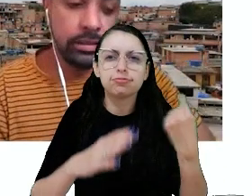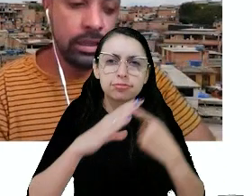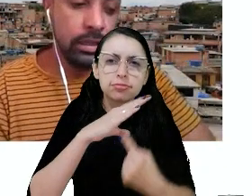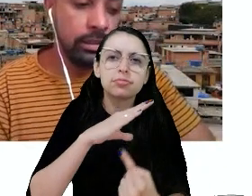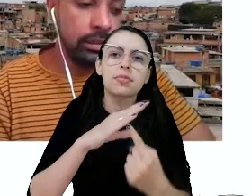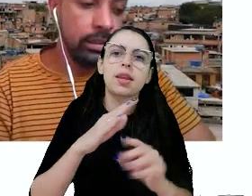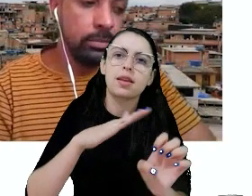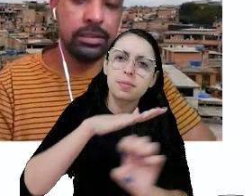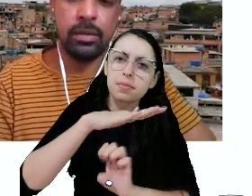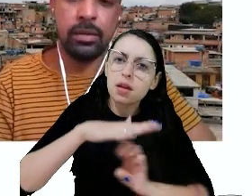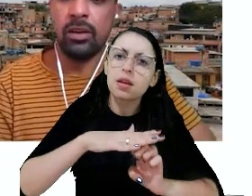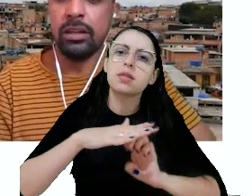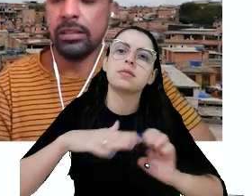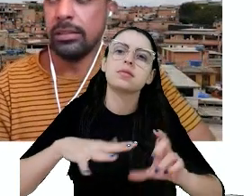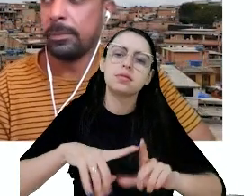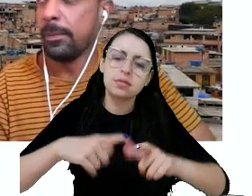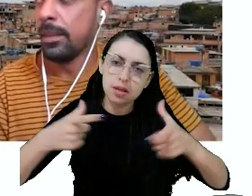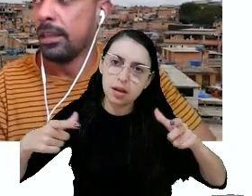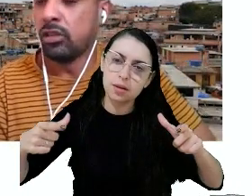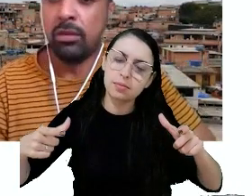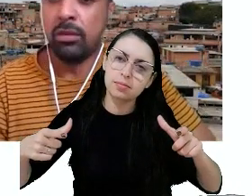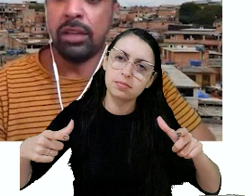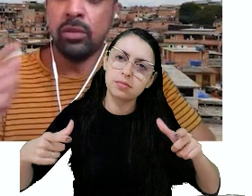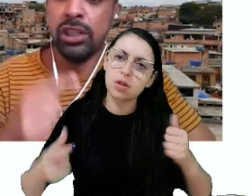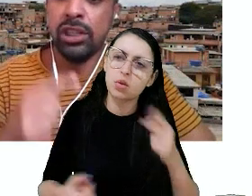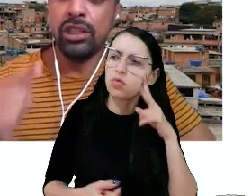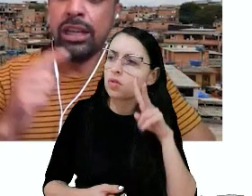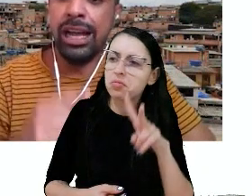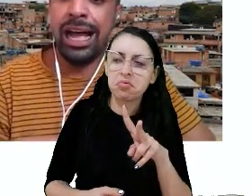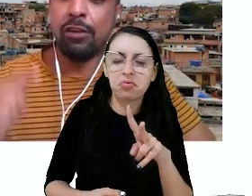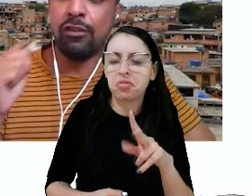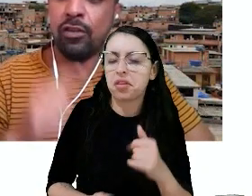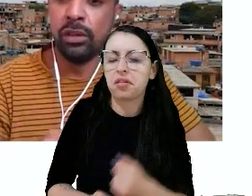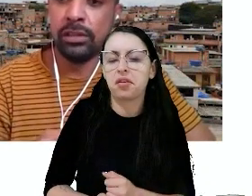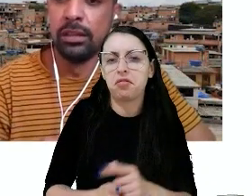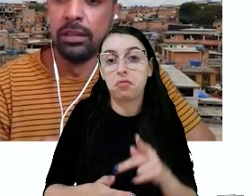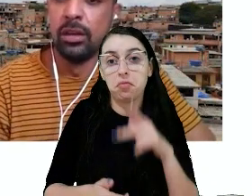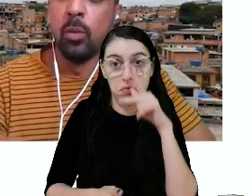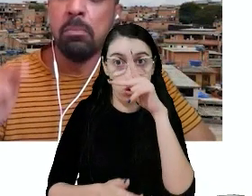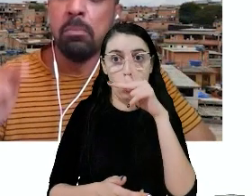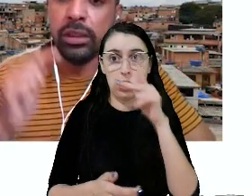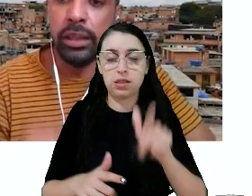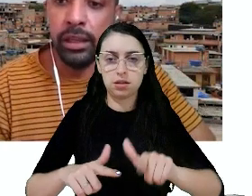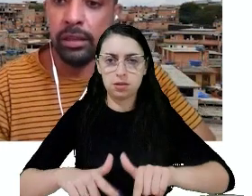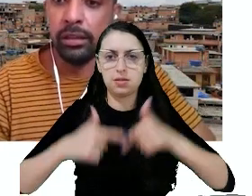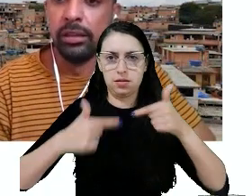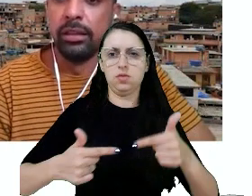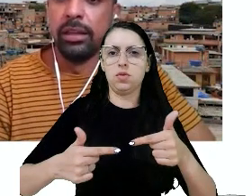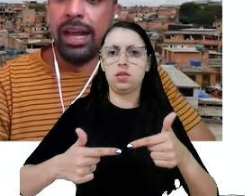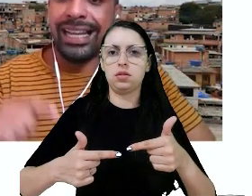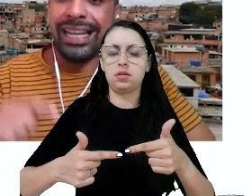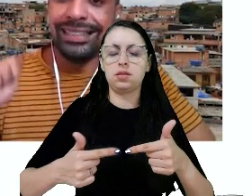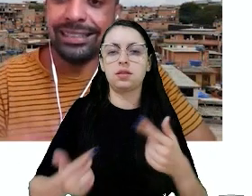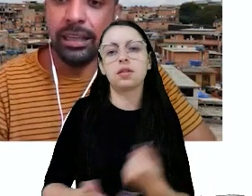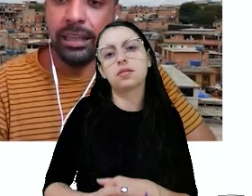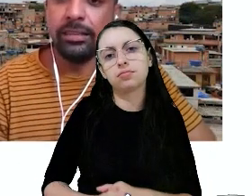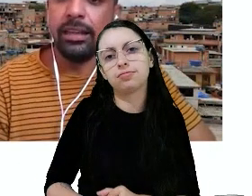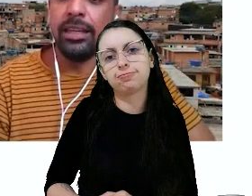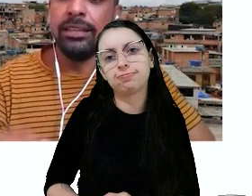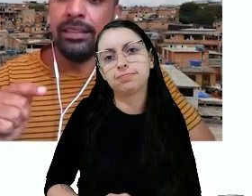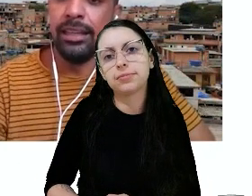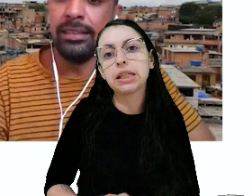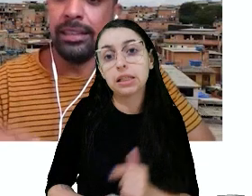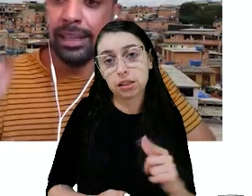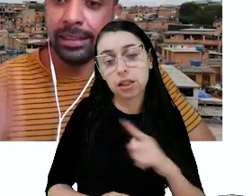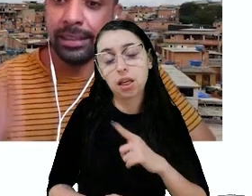grandes de ingressar em empresas maiores. Só que ela não estava conseguindo enxergar a força, o poder, a